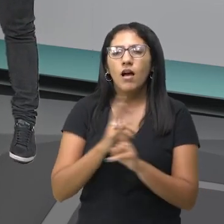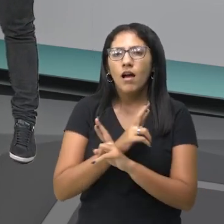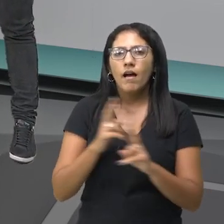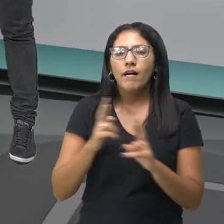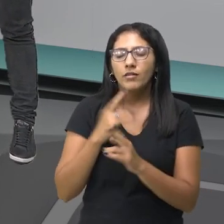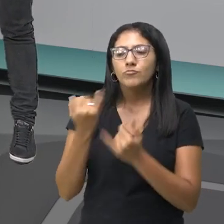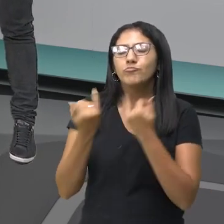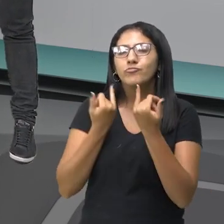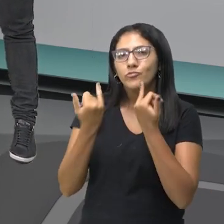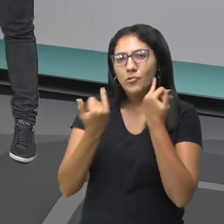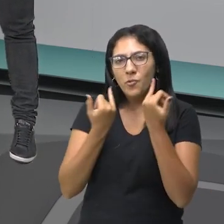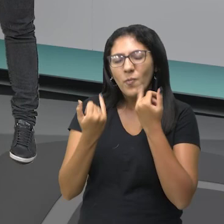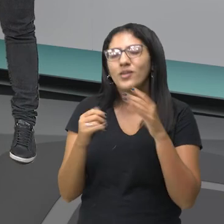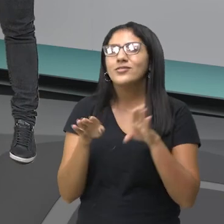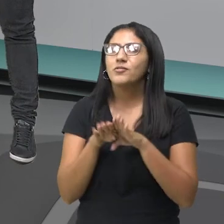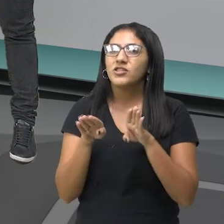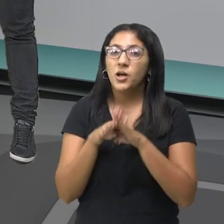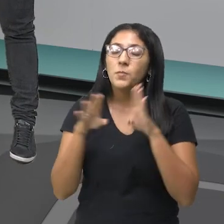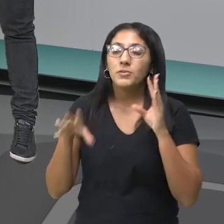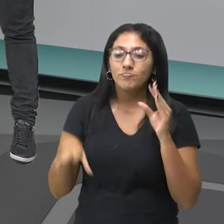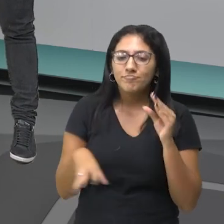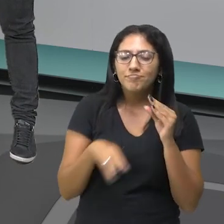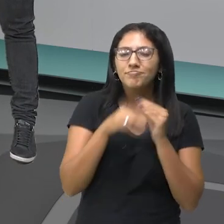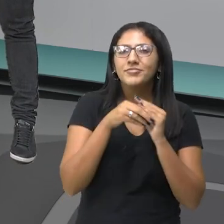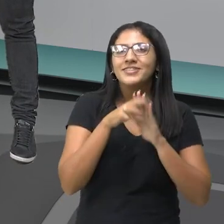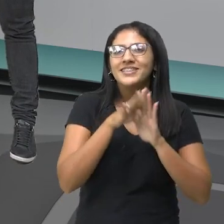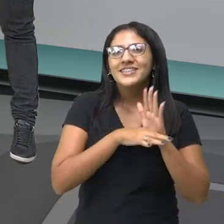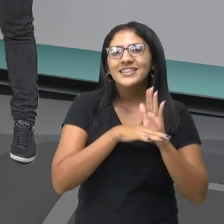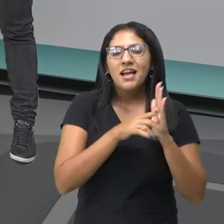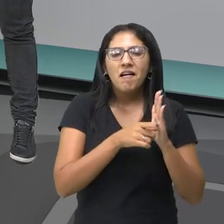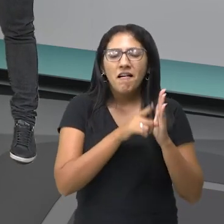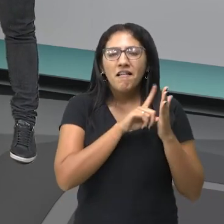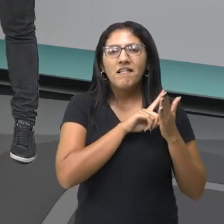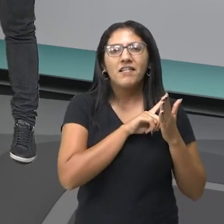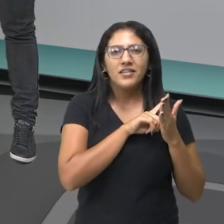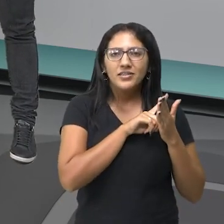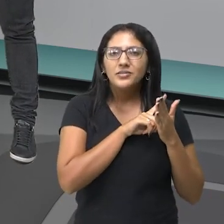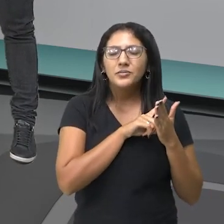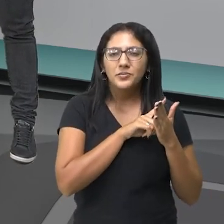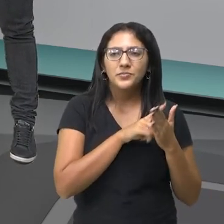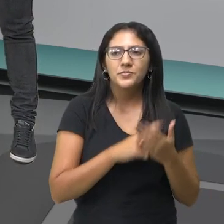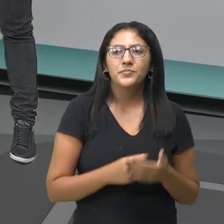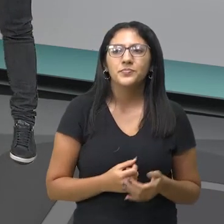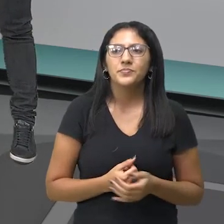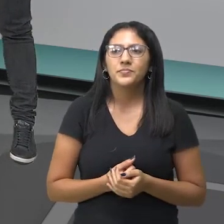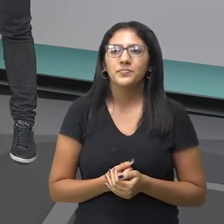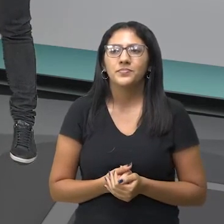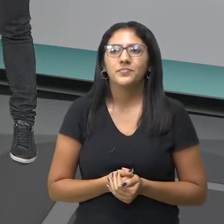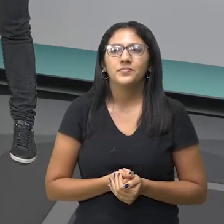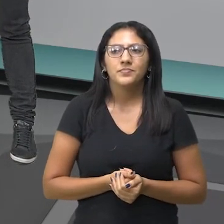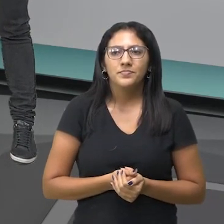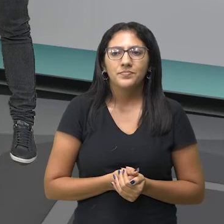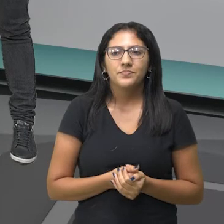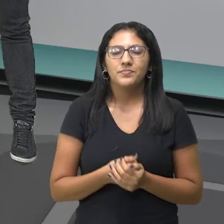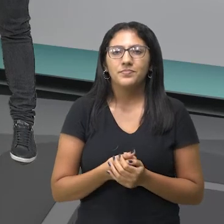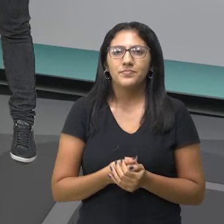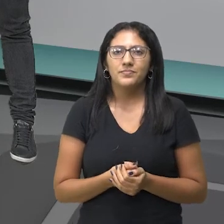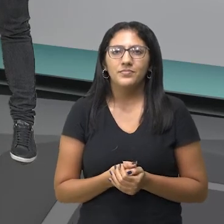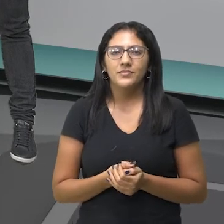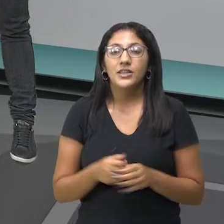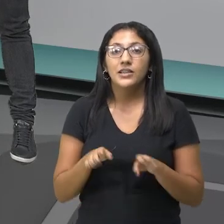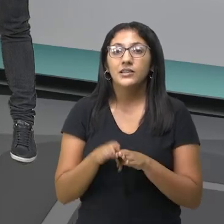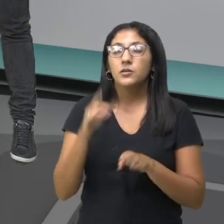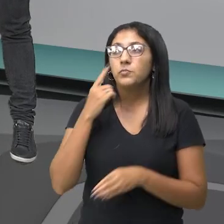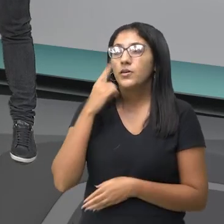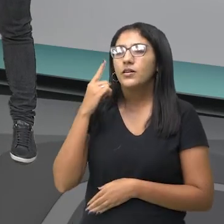informação para completar, ou seja, para complementar as informações que eu vi lá no texto principal. E observem aqui que eu tenho o Museu de